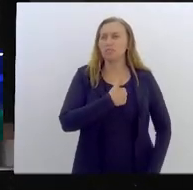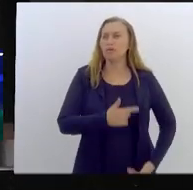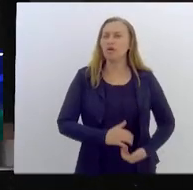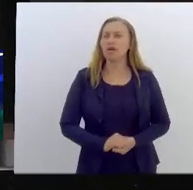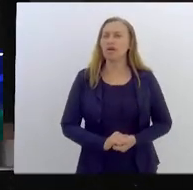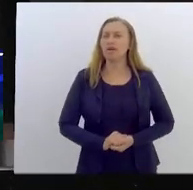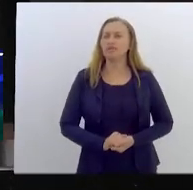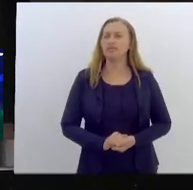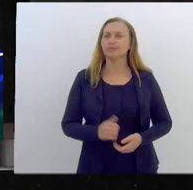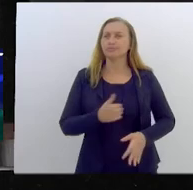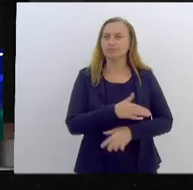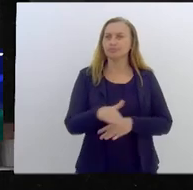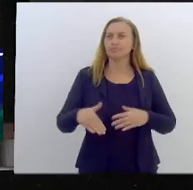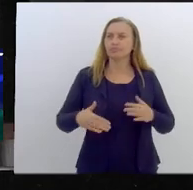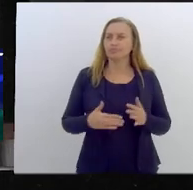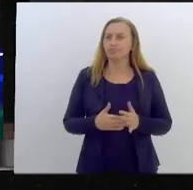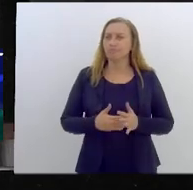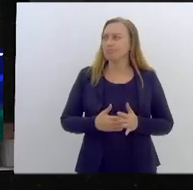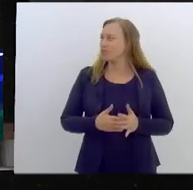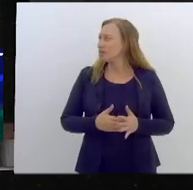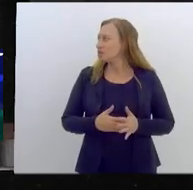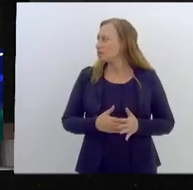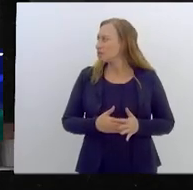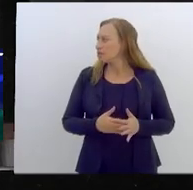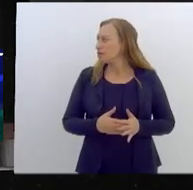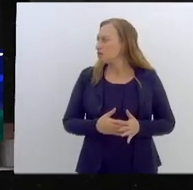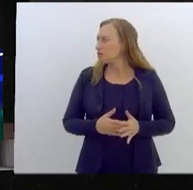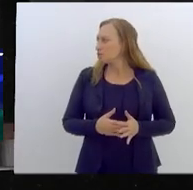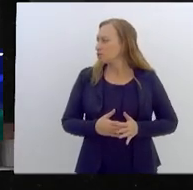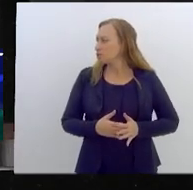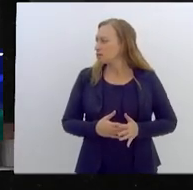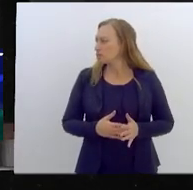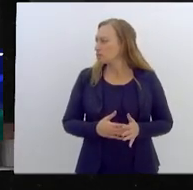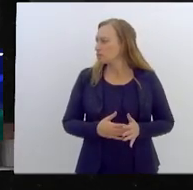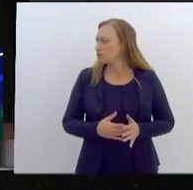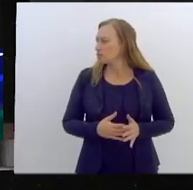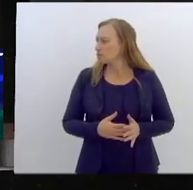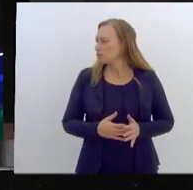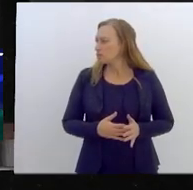com todas as demais organizações partidárias do país.